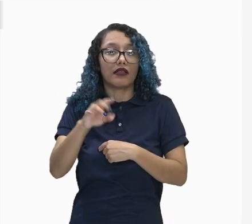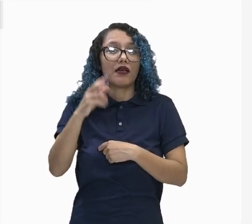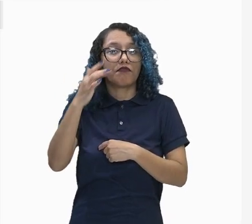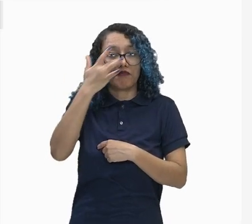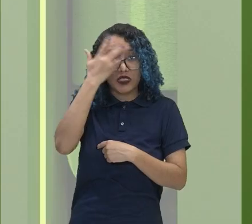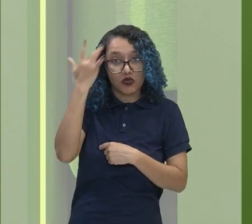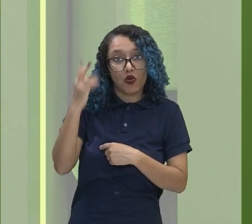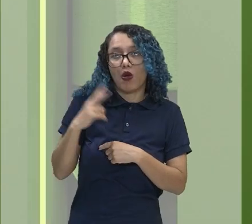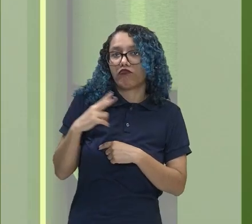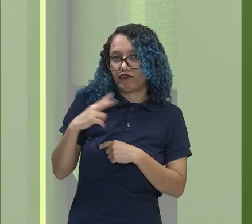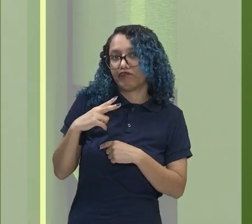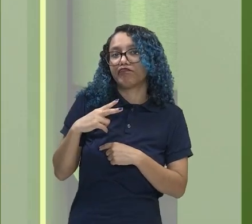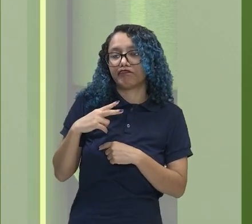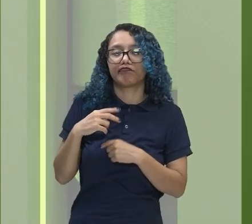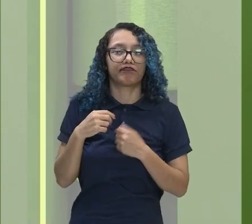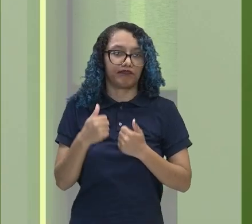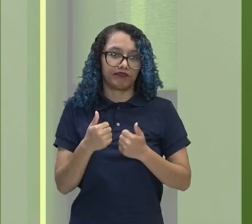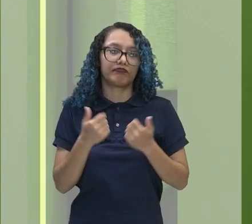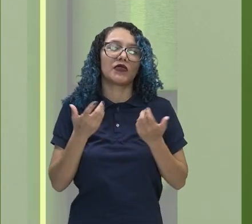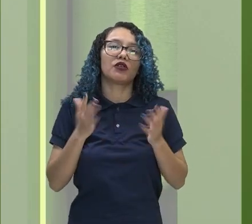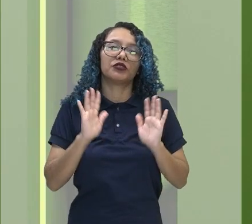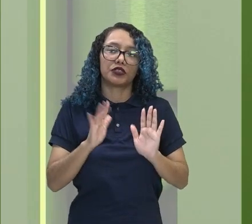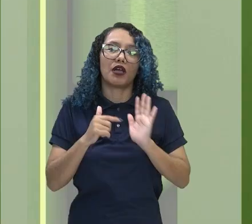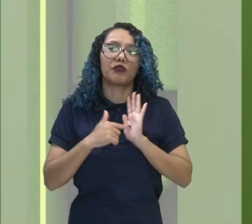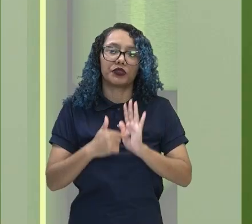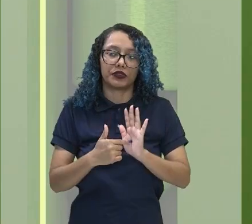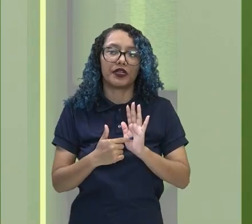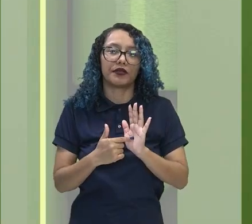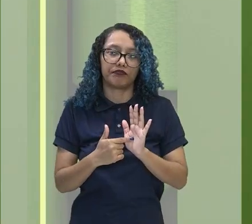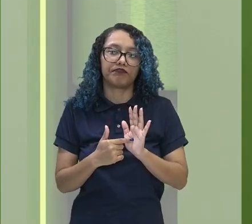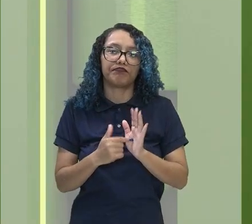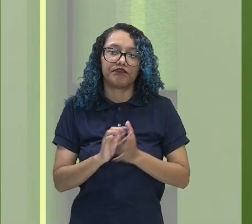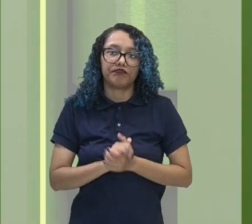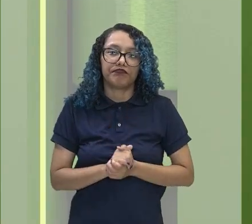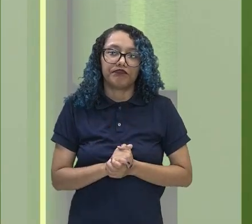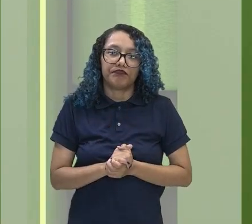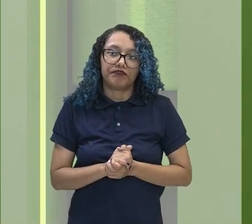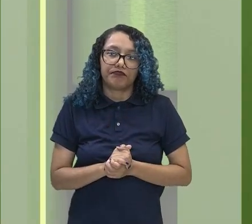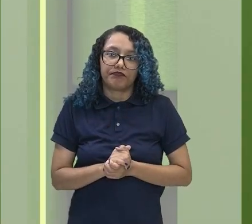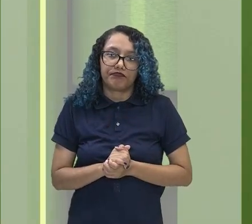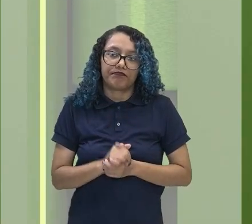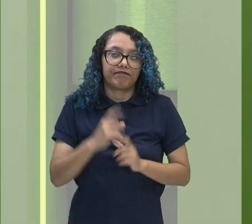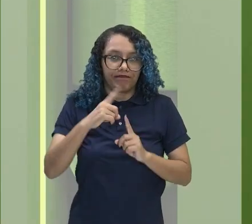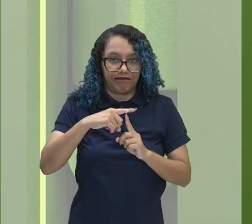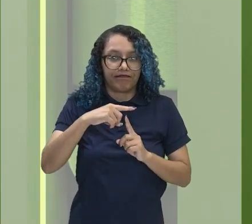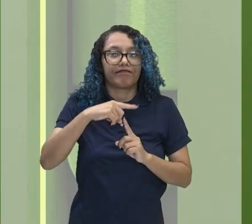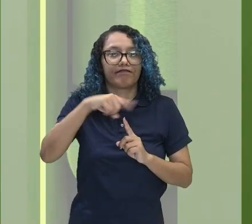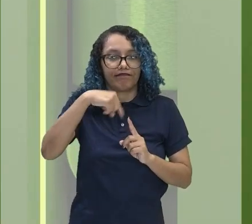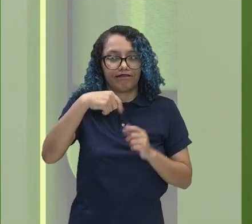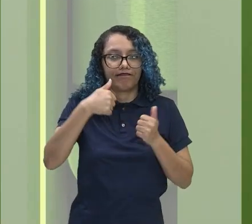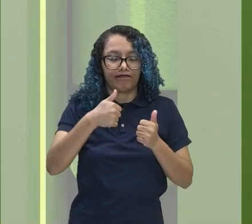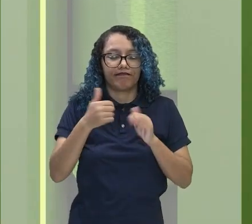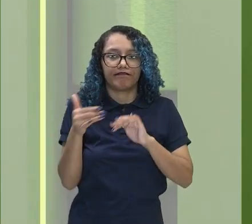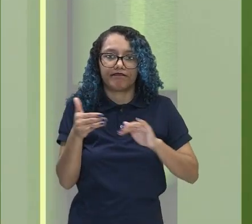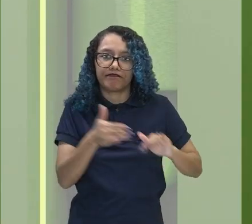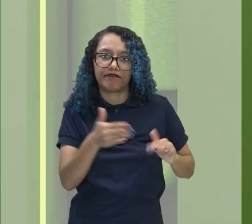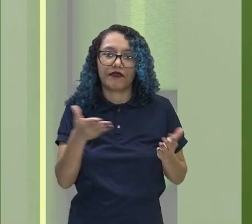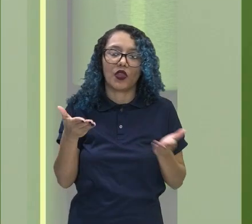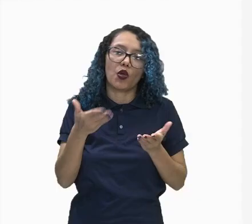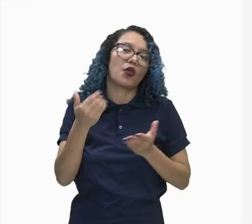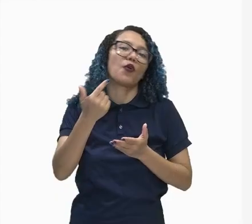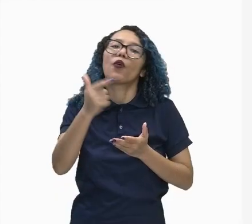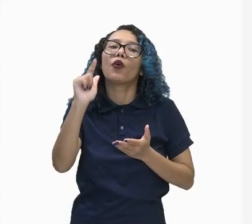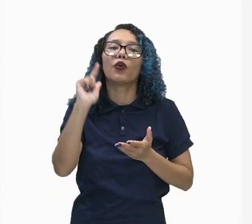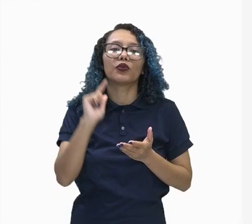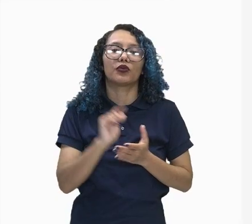né? Bom, e a gente acabou de ver, então, esse método, né, o conhecido aí como DIU. A gente vai ver mais um